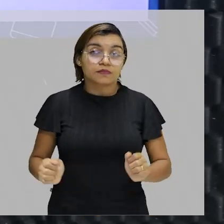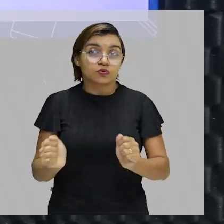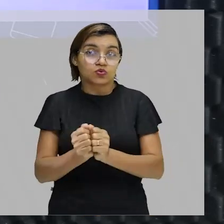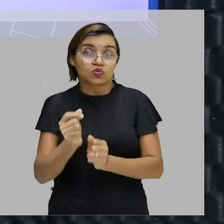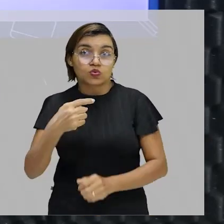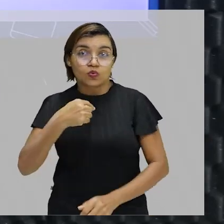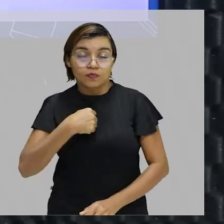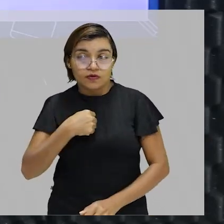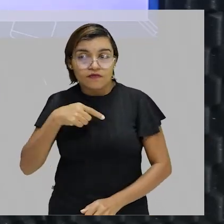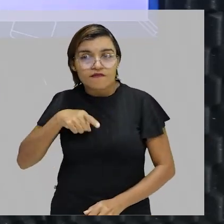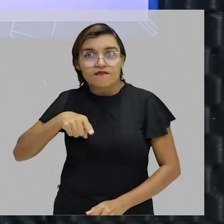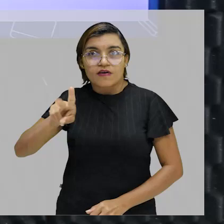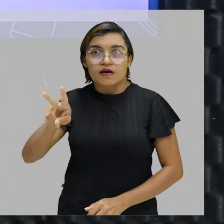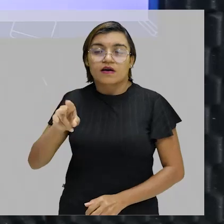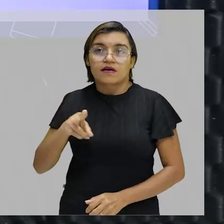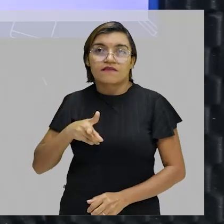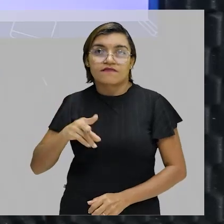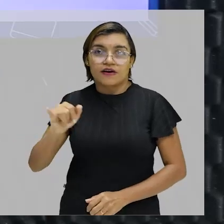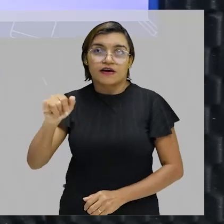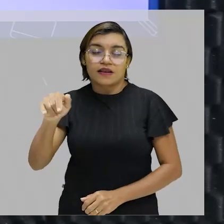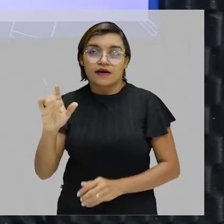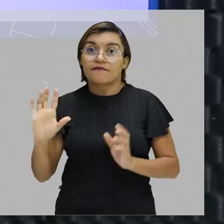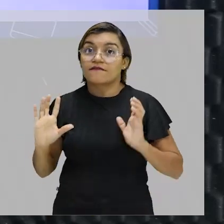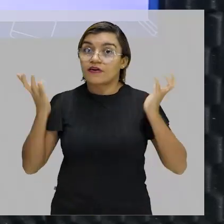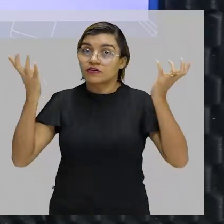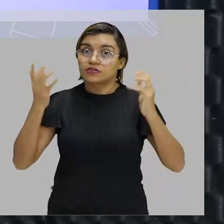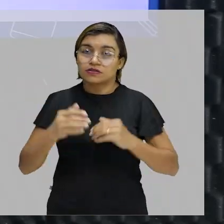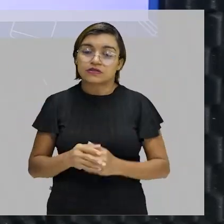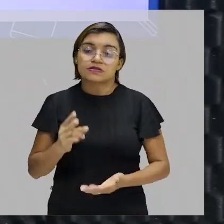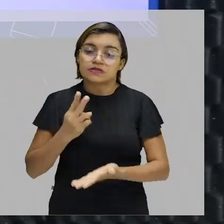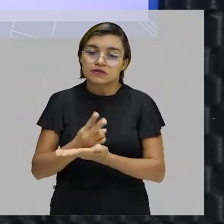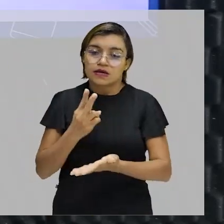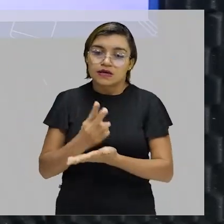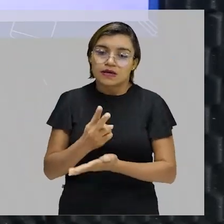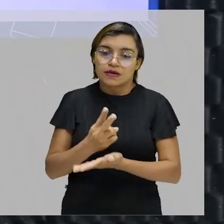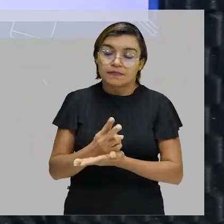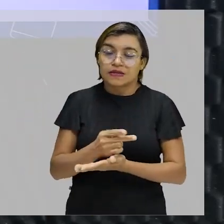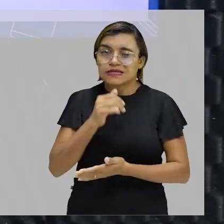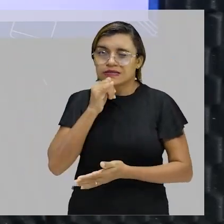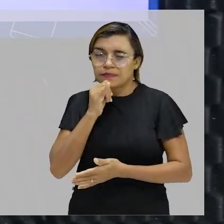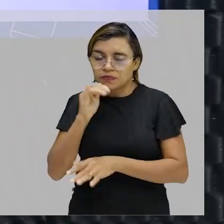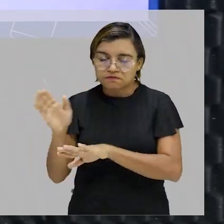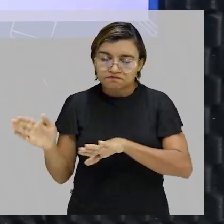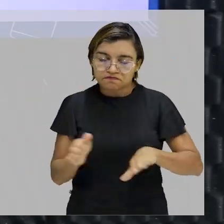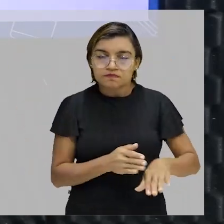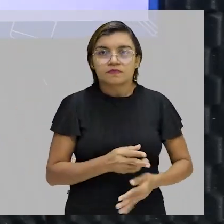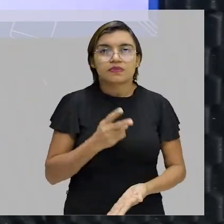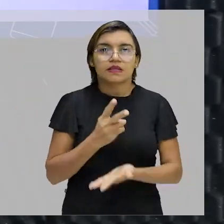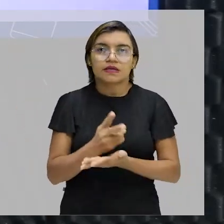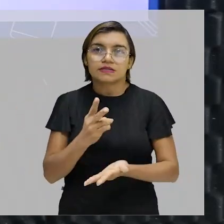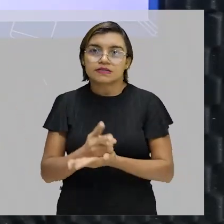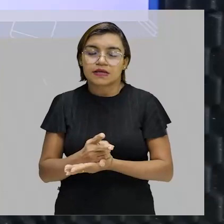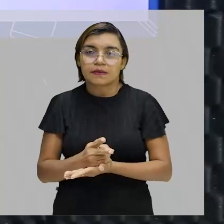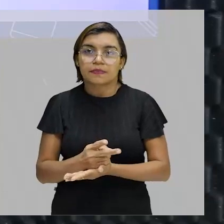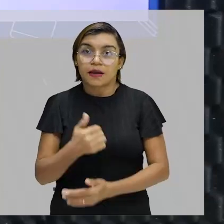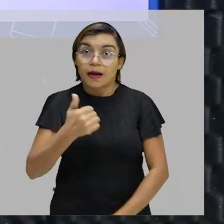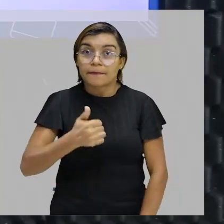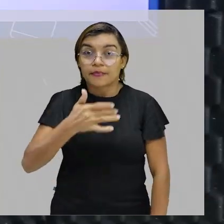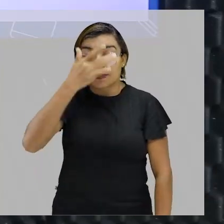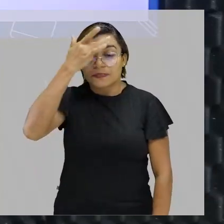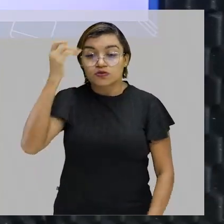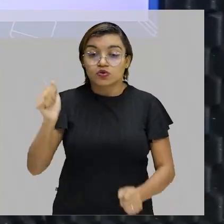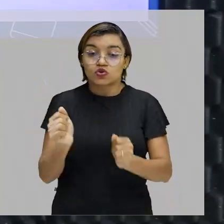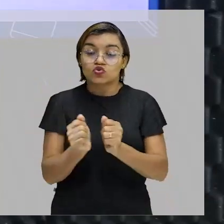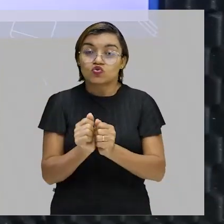eles irão ao baile. Sempre que tiver a primeira pessoa, junto com outras, o verbo